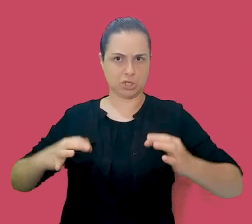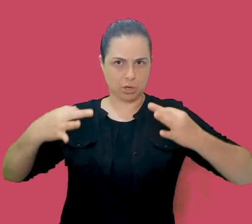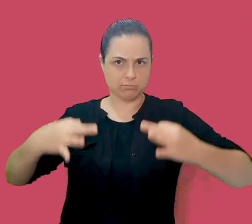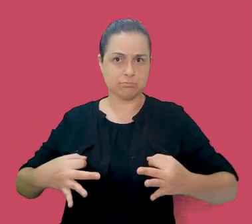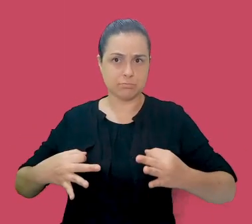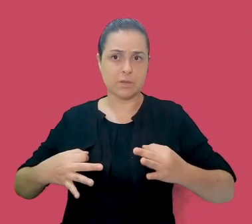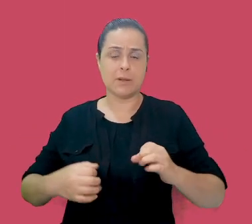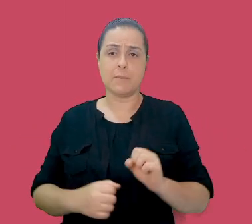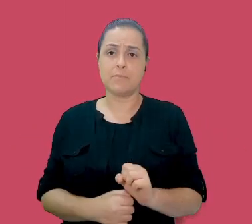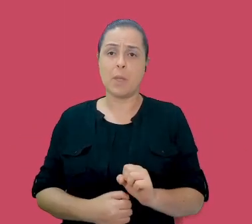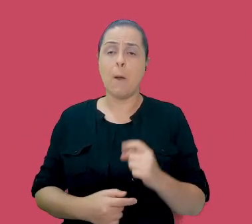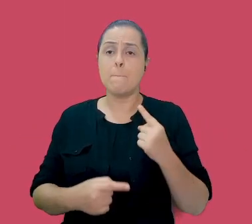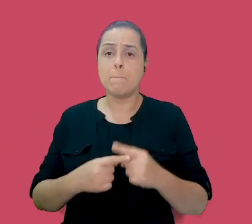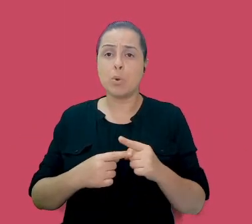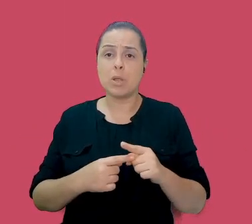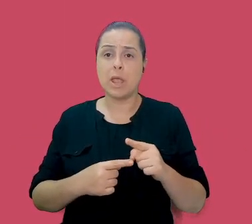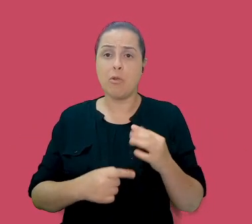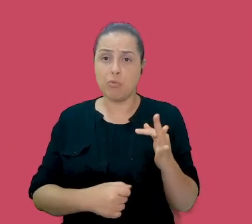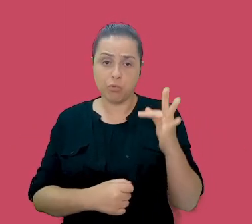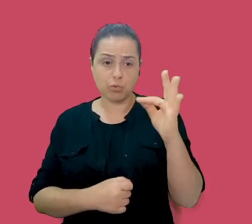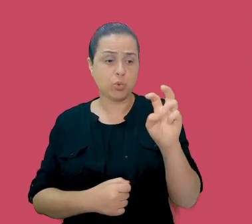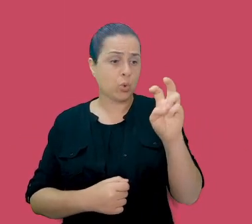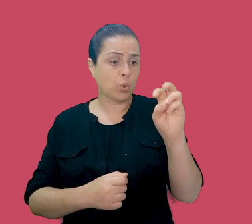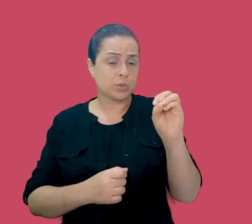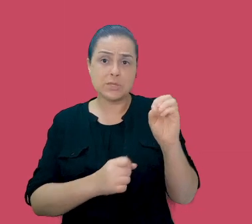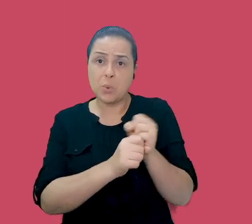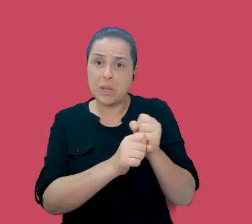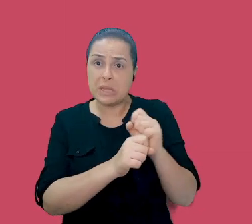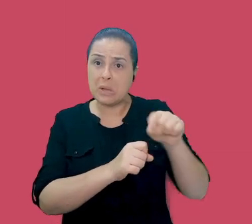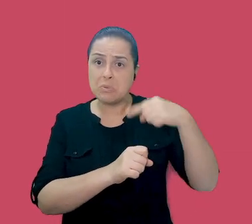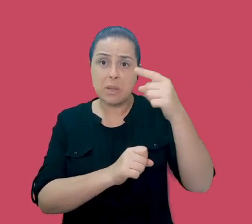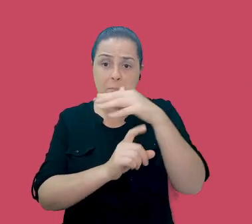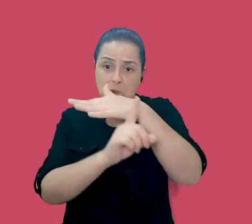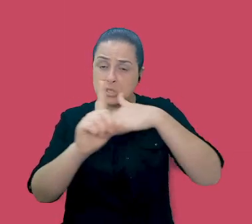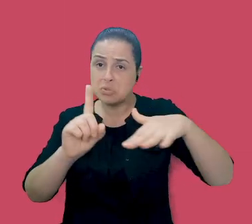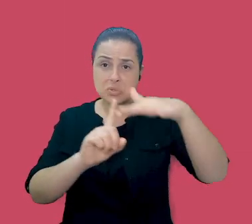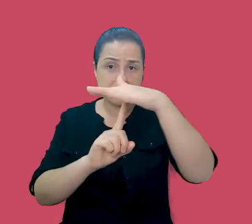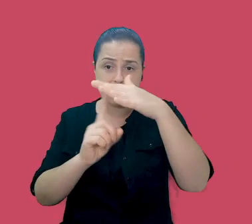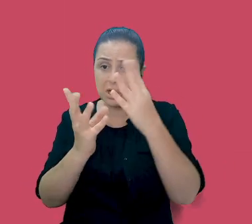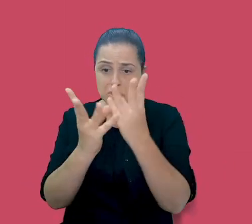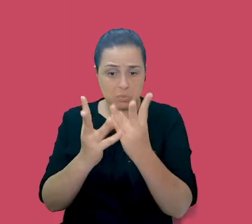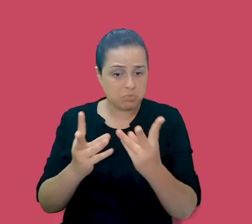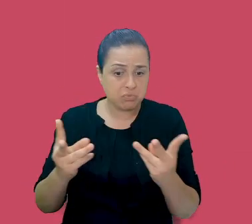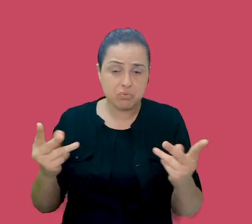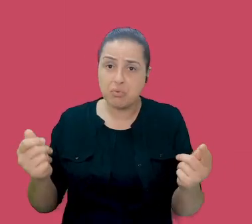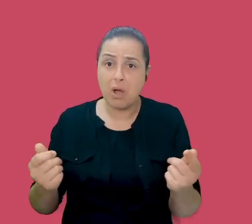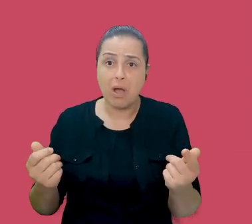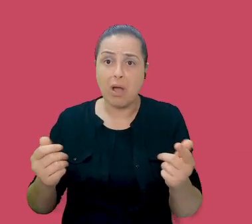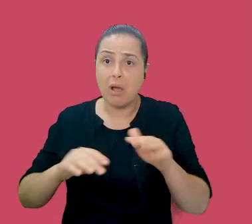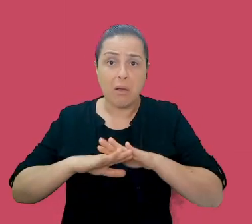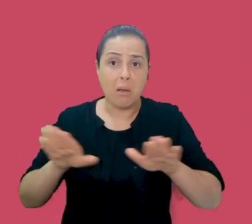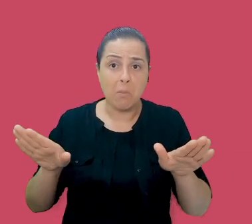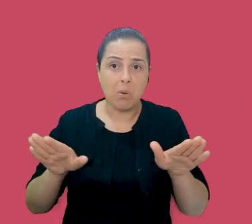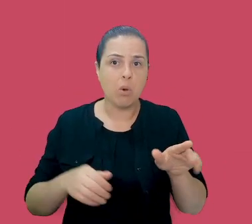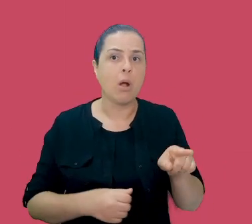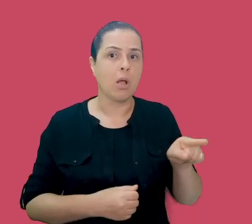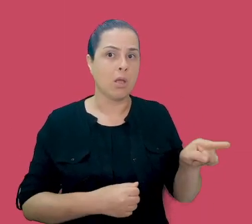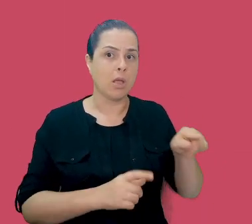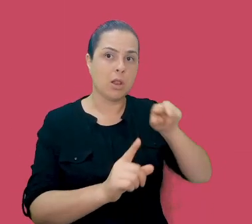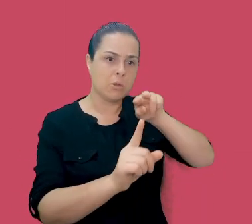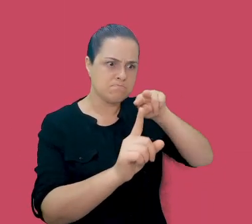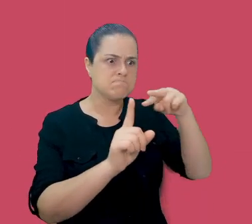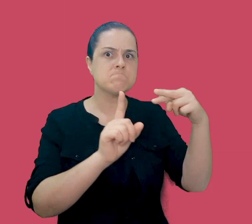vai ter mais sociedade daqui a 50 anos. Ele fala muito claramente isso, né? Quer dizer, ele tem uma visão